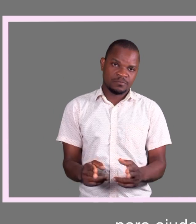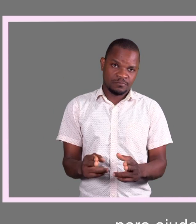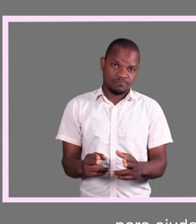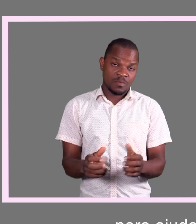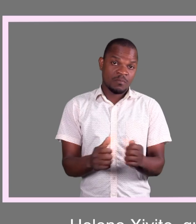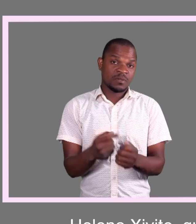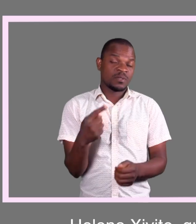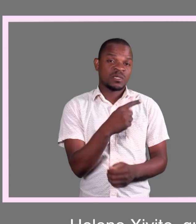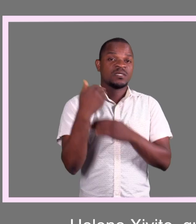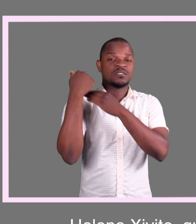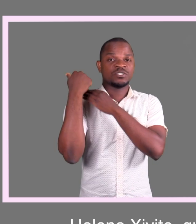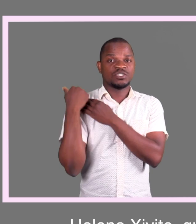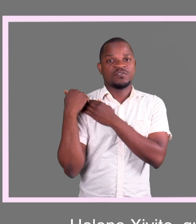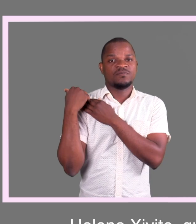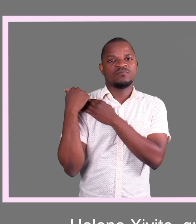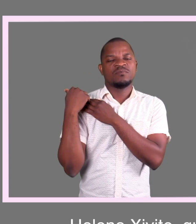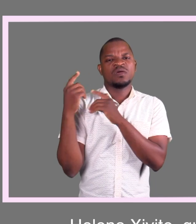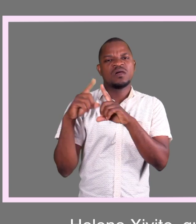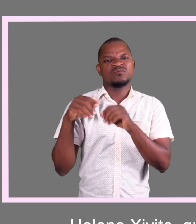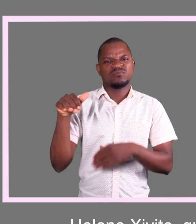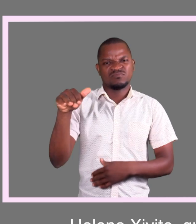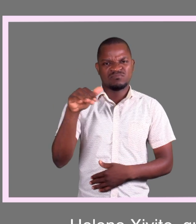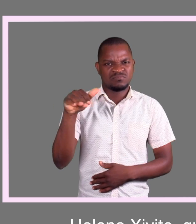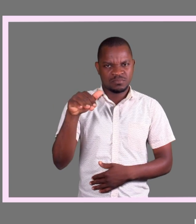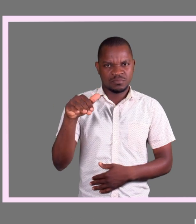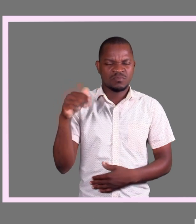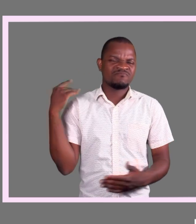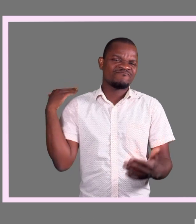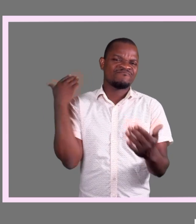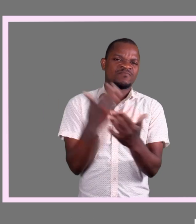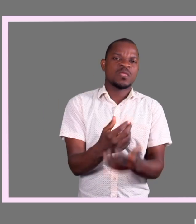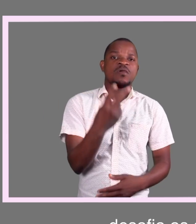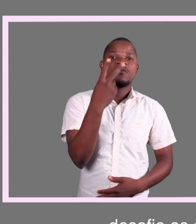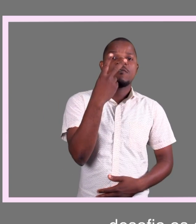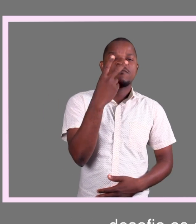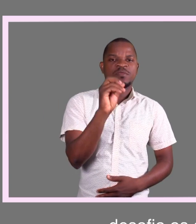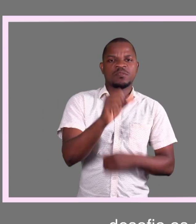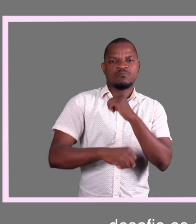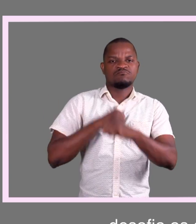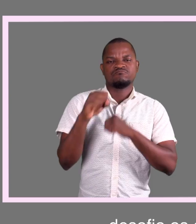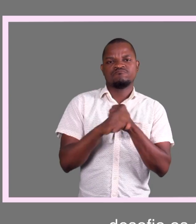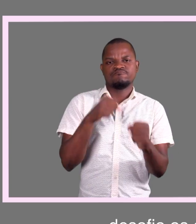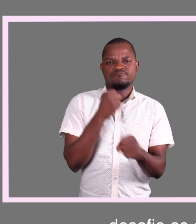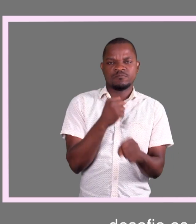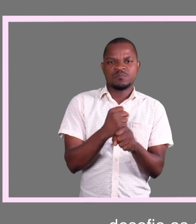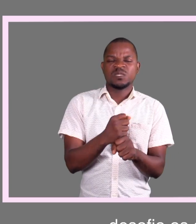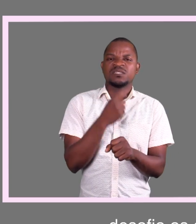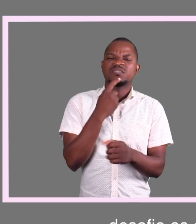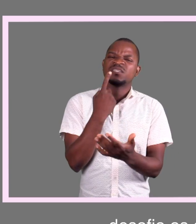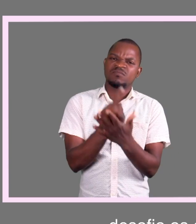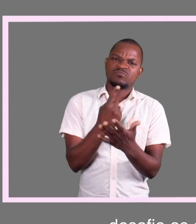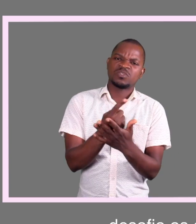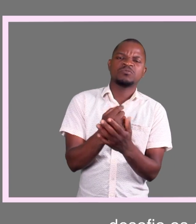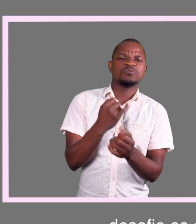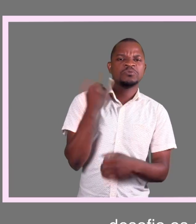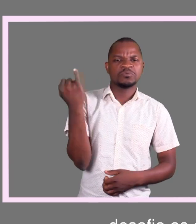uma idosa. Helena Chivite, que já trabalhou na área da deficiência há mais de 20 anos, desafia as instituições que trabalham em